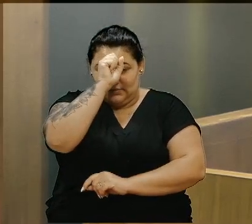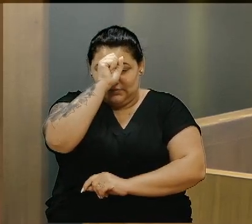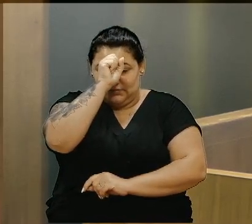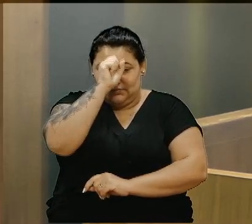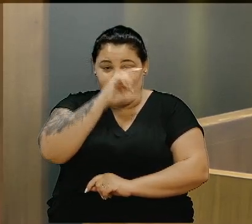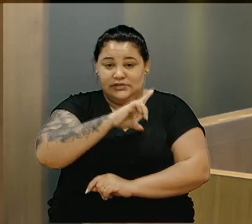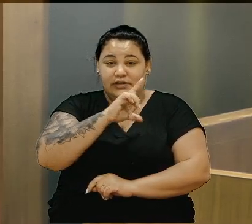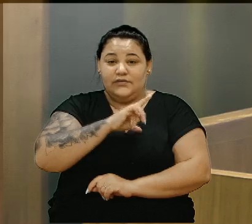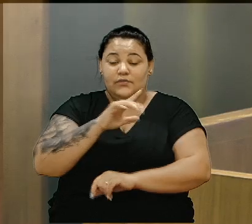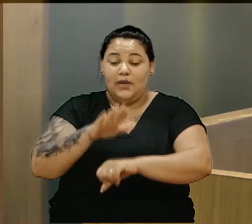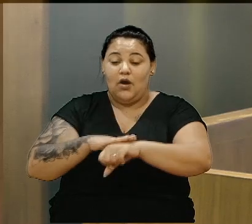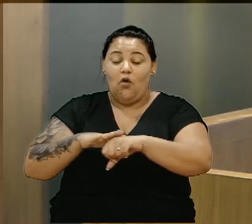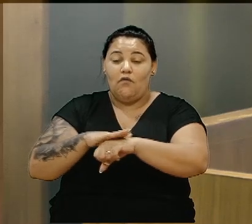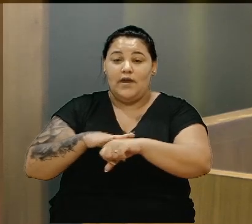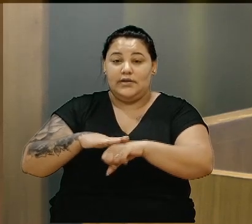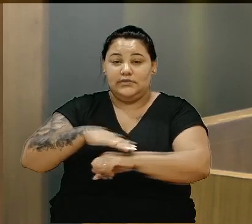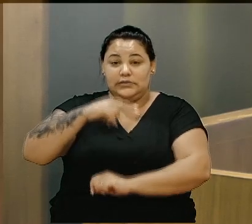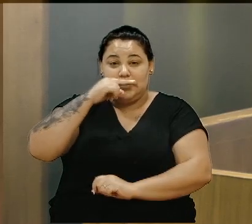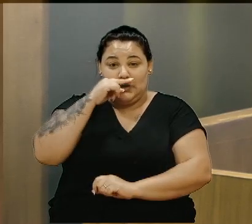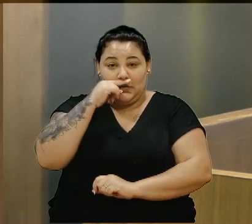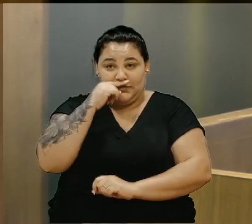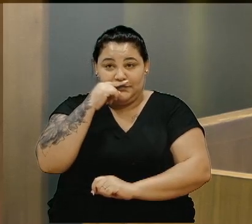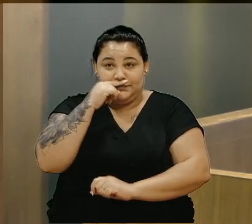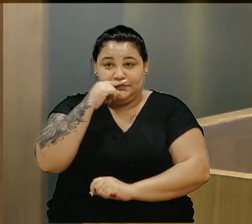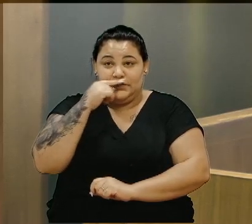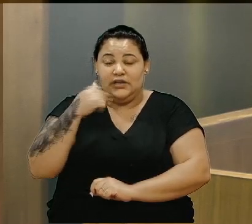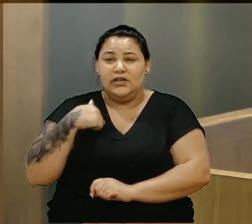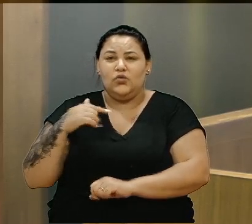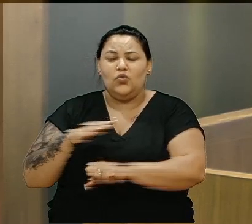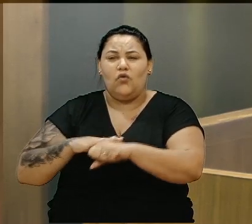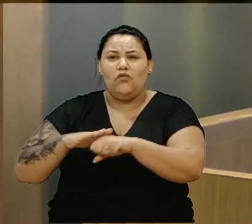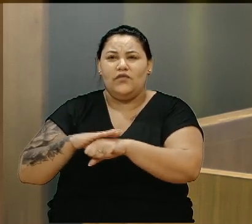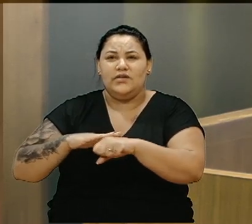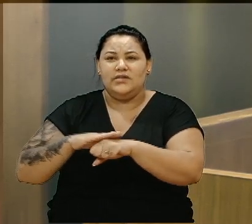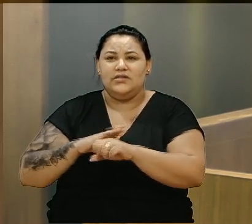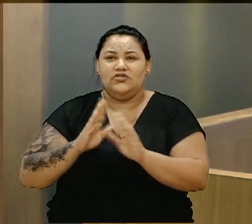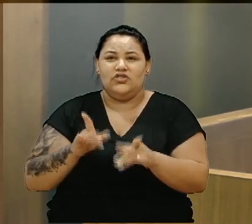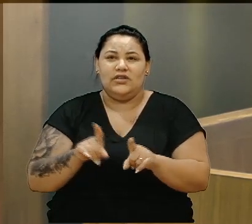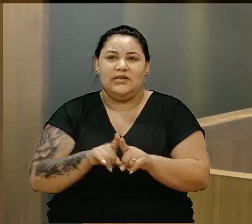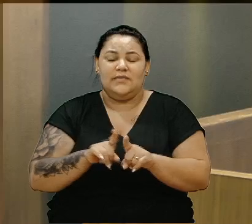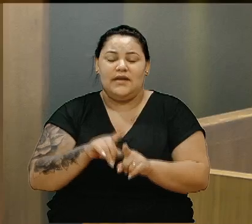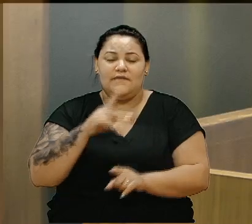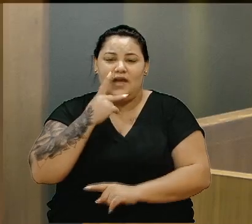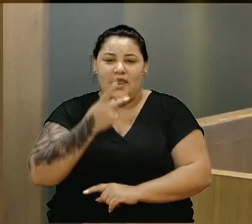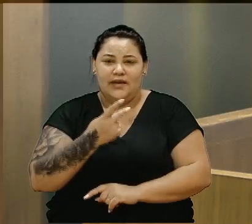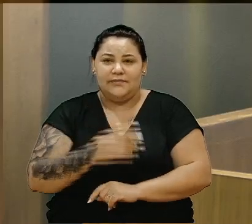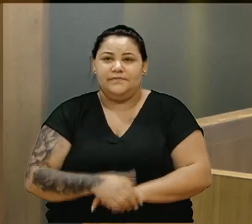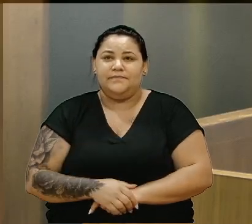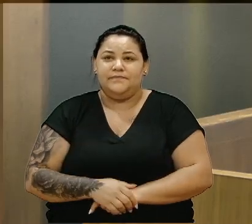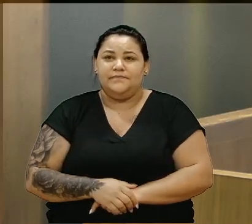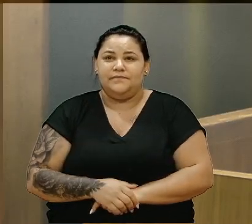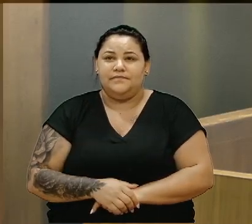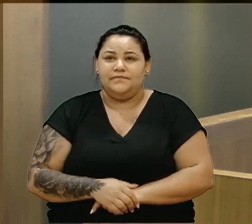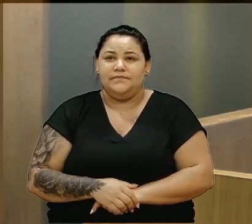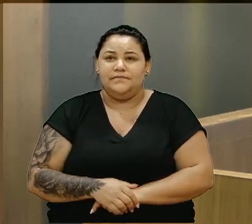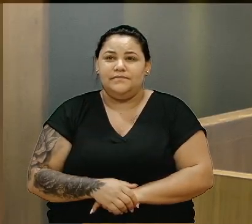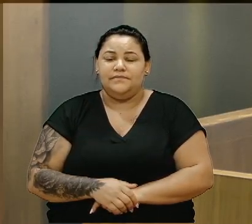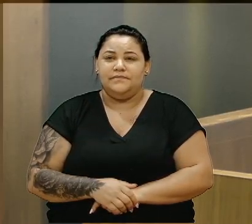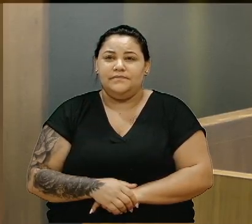Sartori, eu falei com ele, prefeito, Zé, a gente chama ele de Zé,